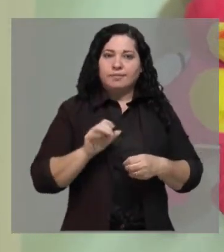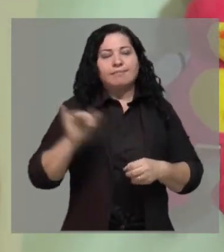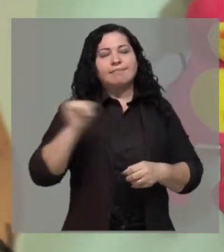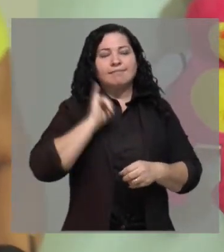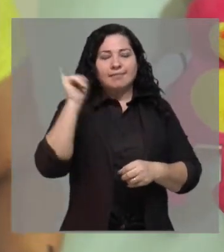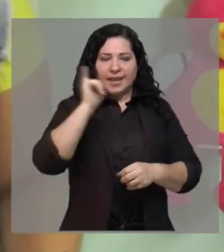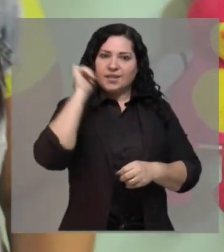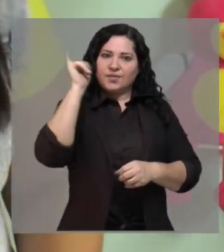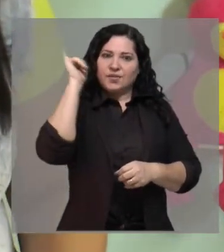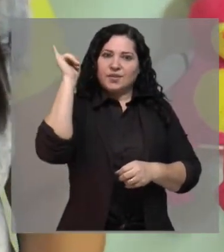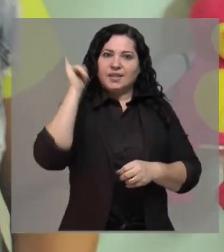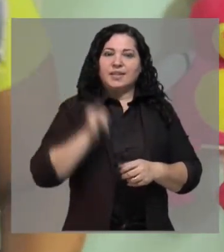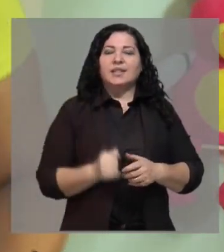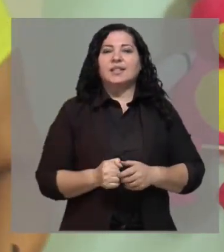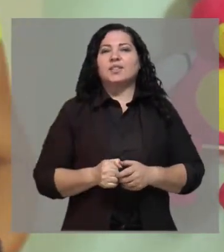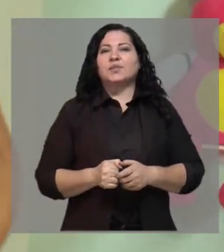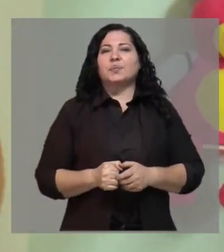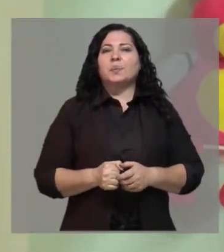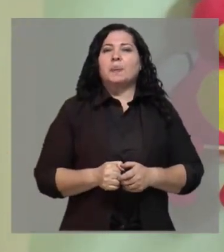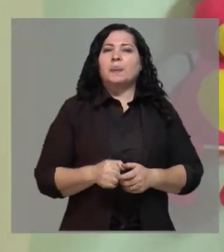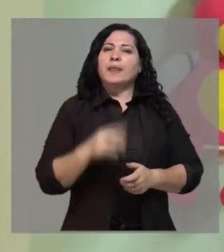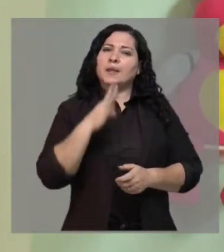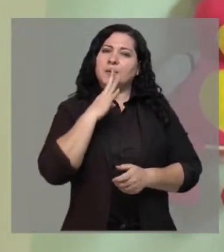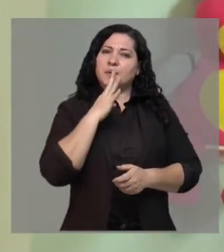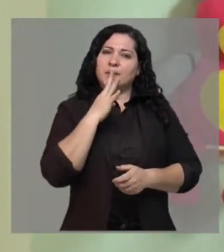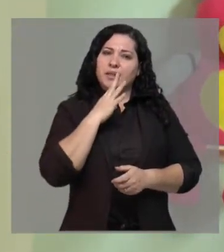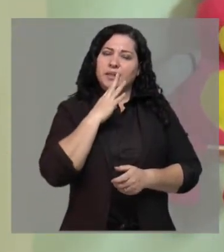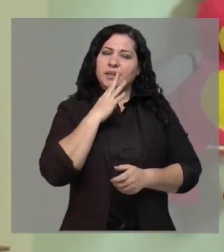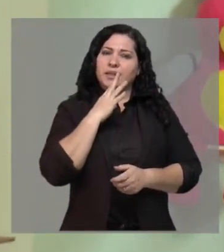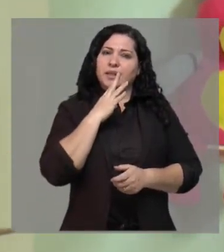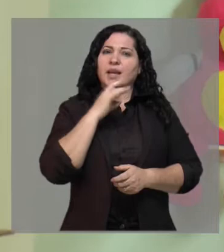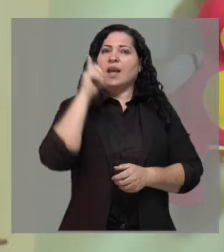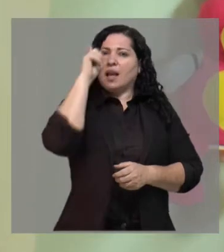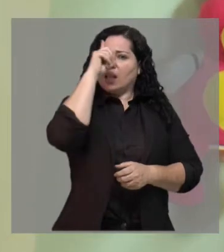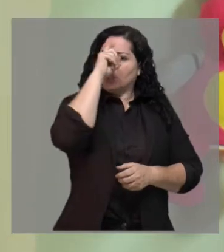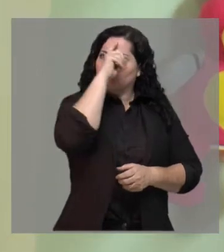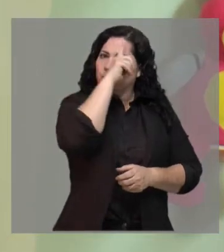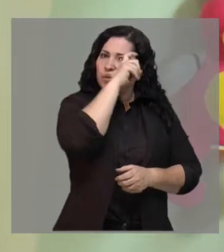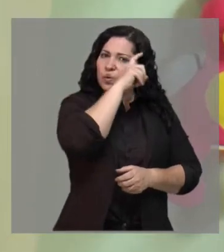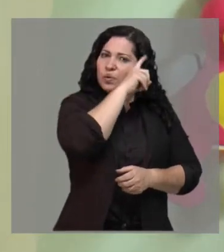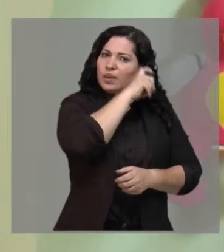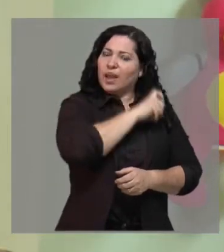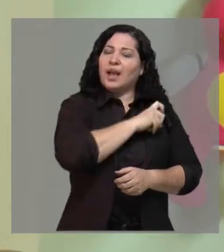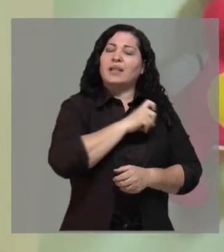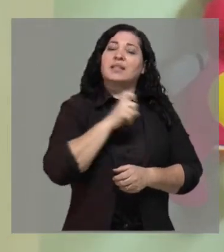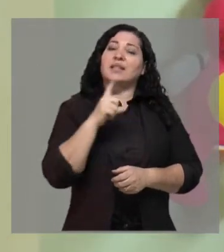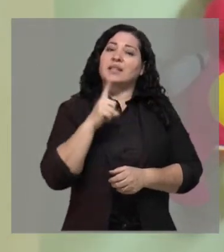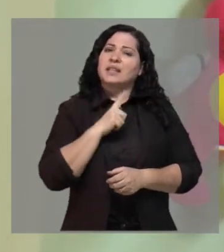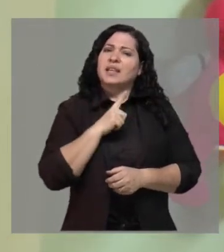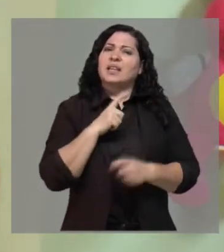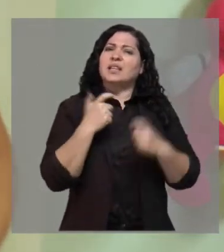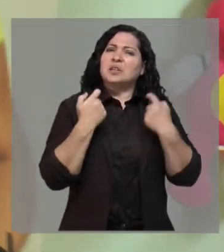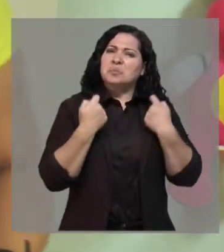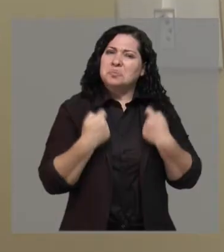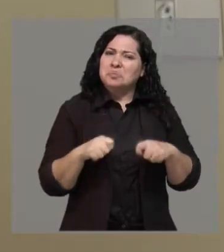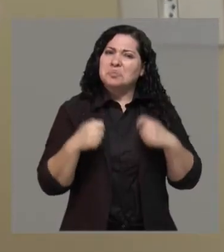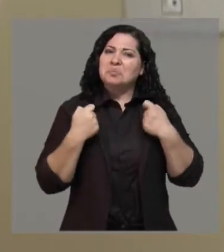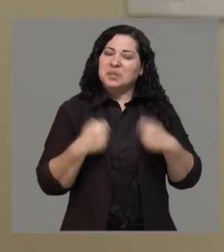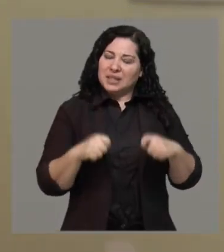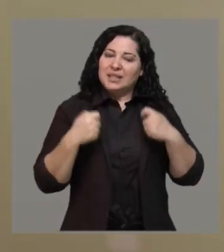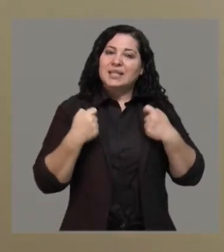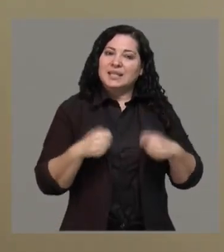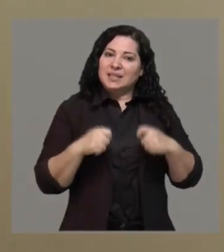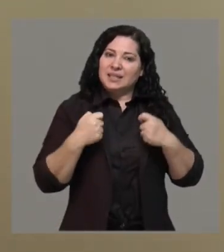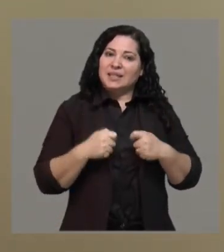e principalmente também estar conhecendo as dificuldades, a tudo aquilo que eles